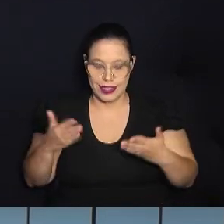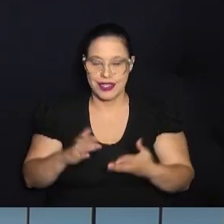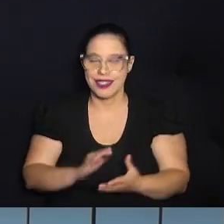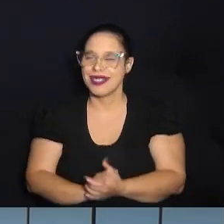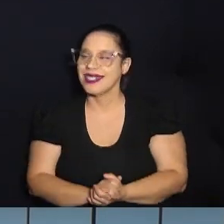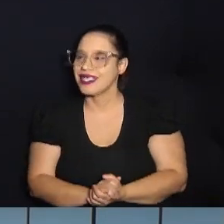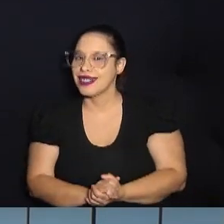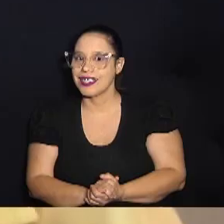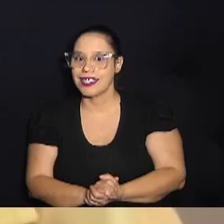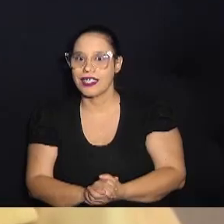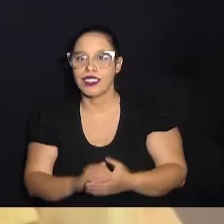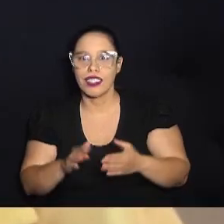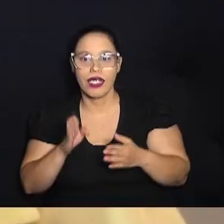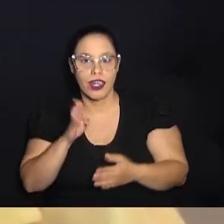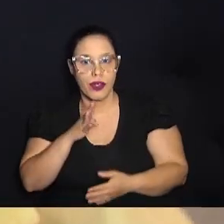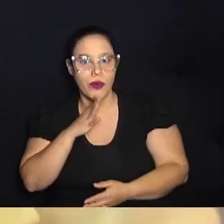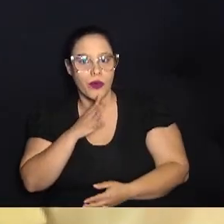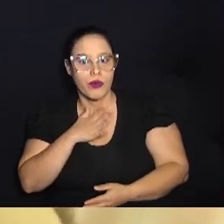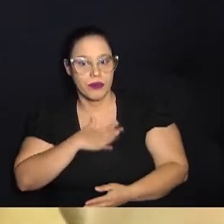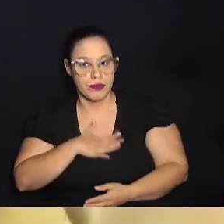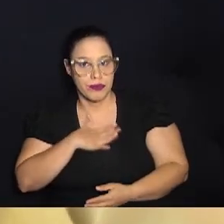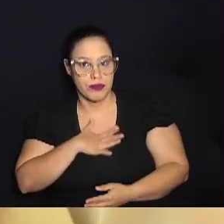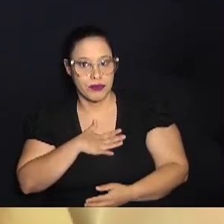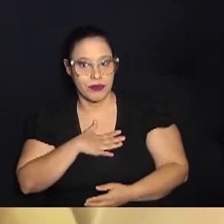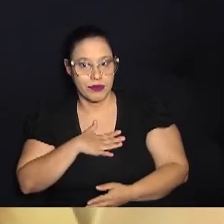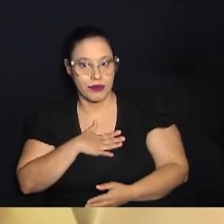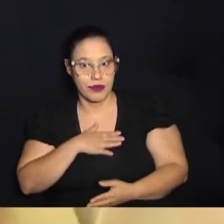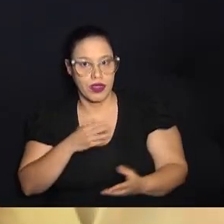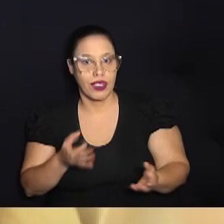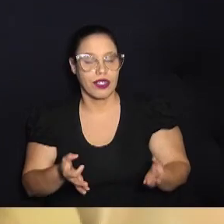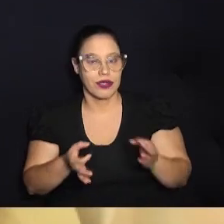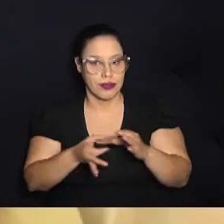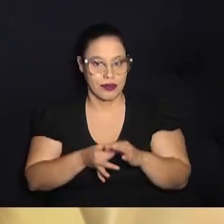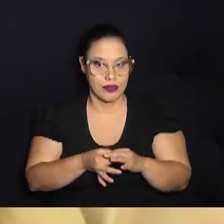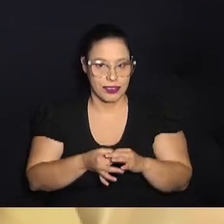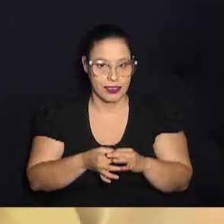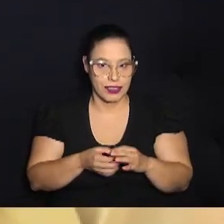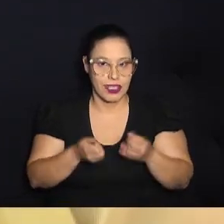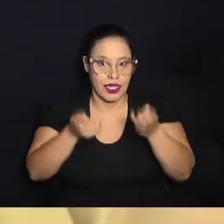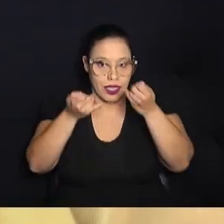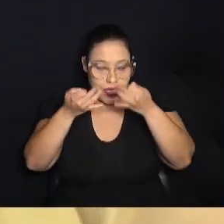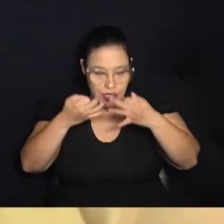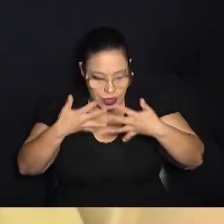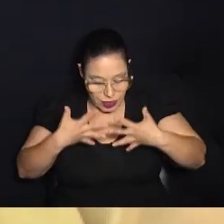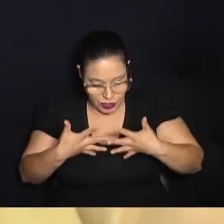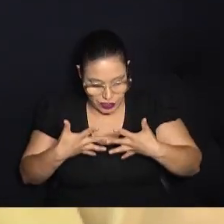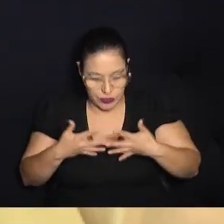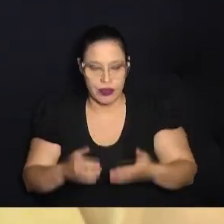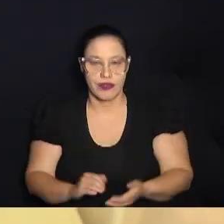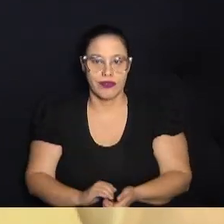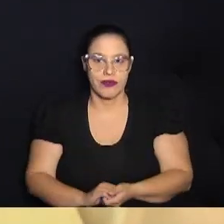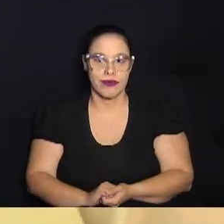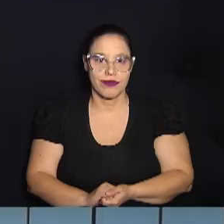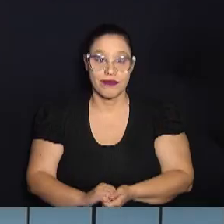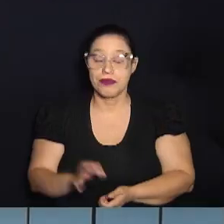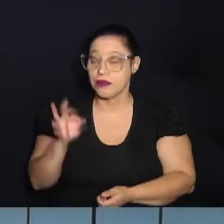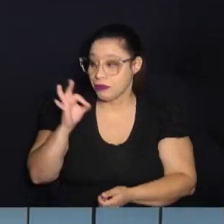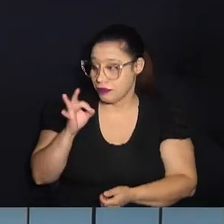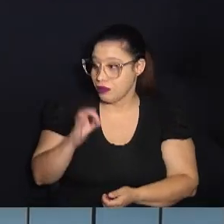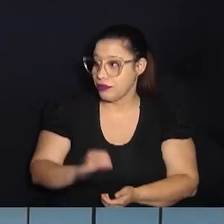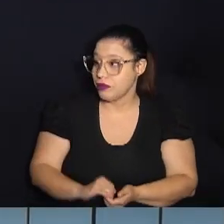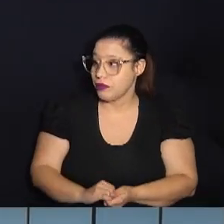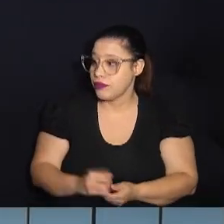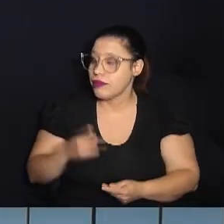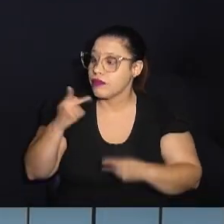quadro. É um prazer sempre participar dos programas que esclarecem as coisas e ajudam. Com